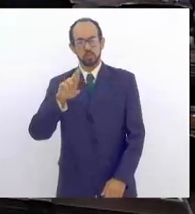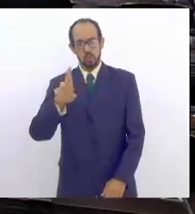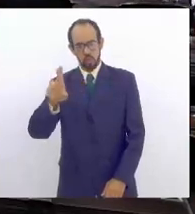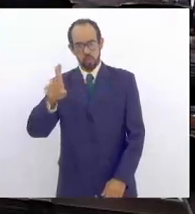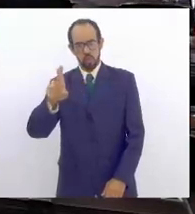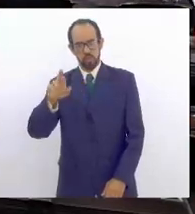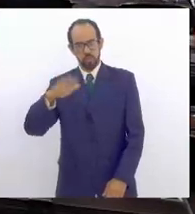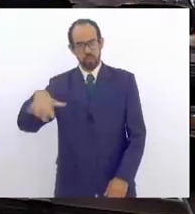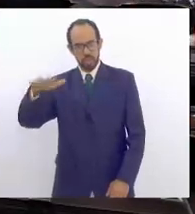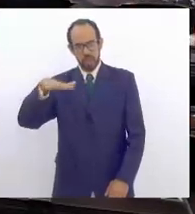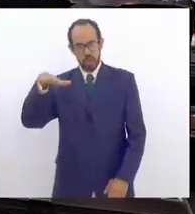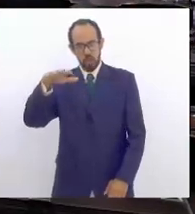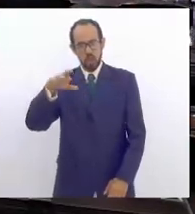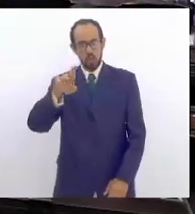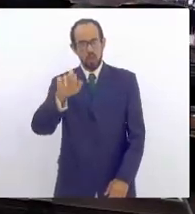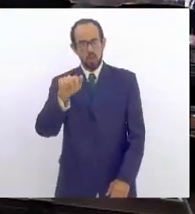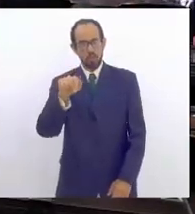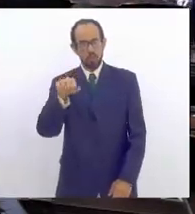Rodrigo Pacheco.